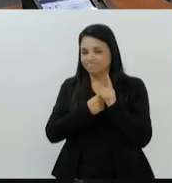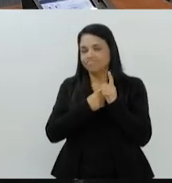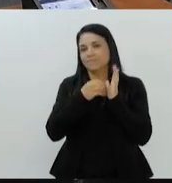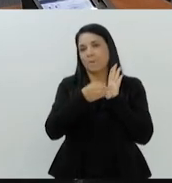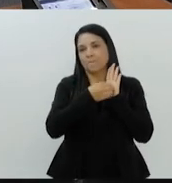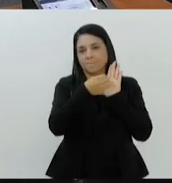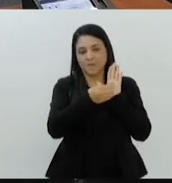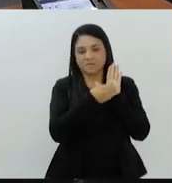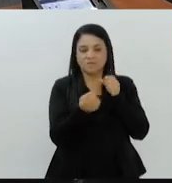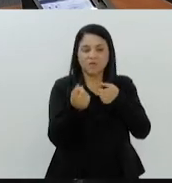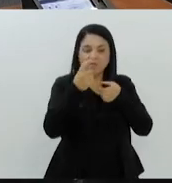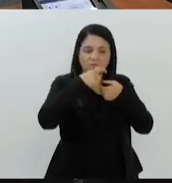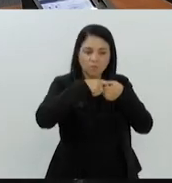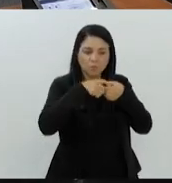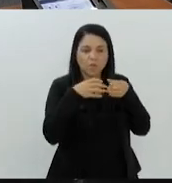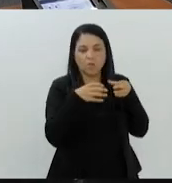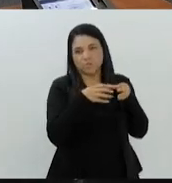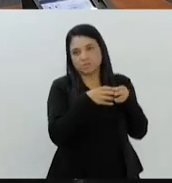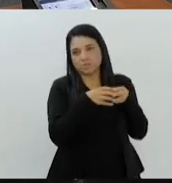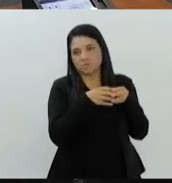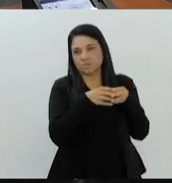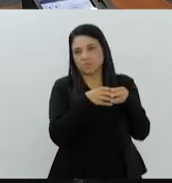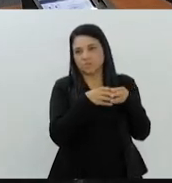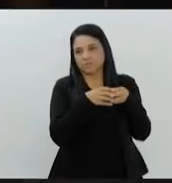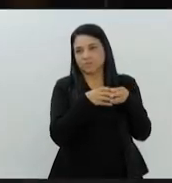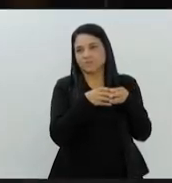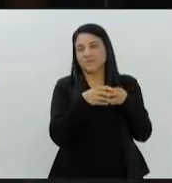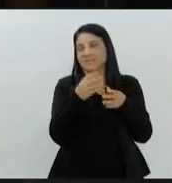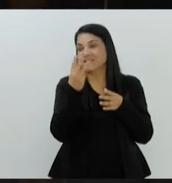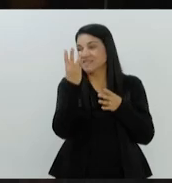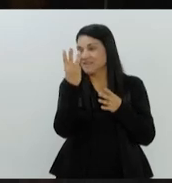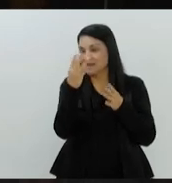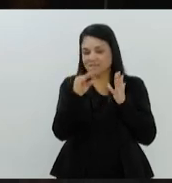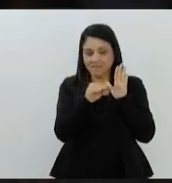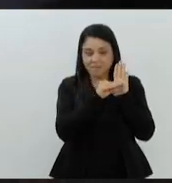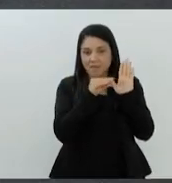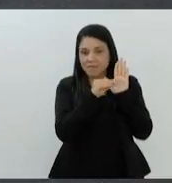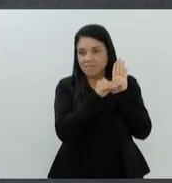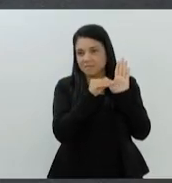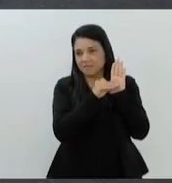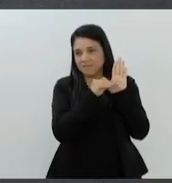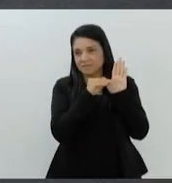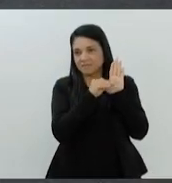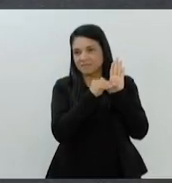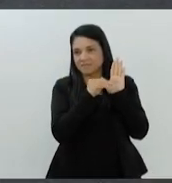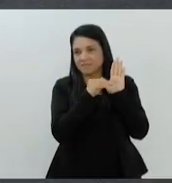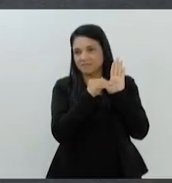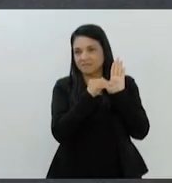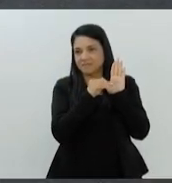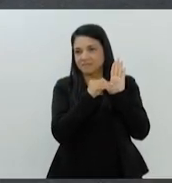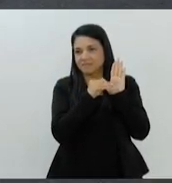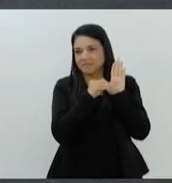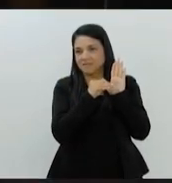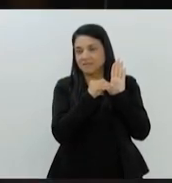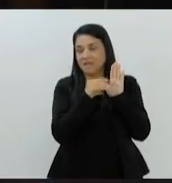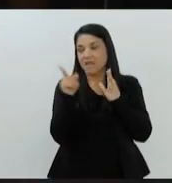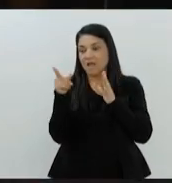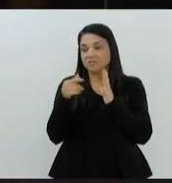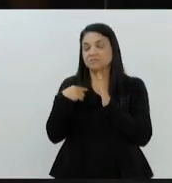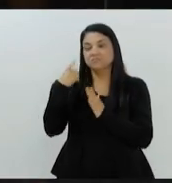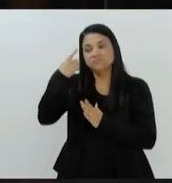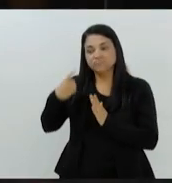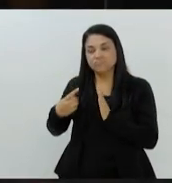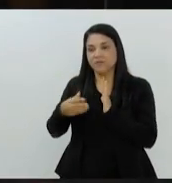que retornar às comissões. Qual está pendente de parecer? Tem 3 emendas. Mas é a emenda que ela vai tirar. Mas veio